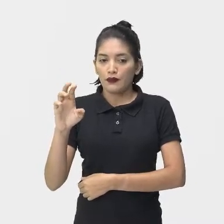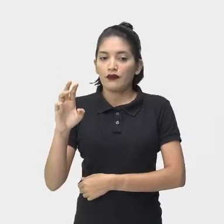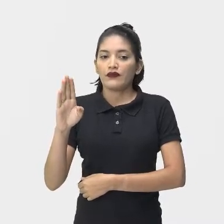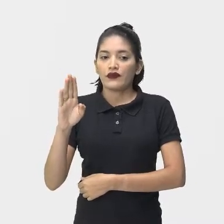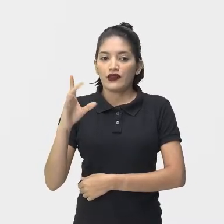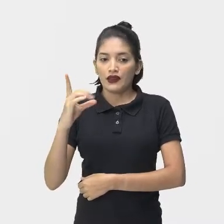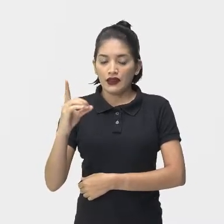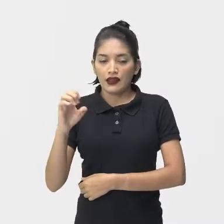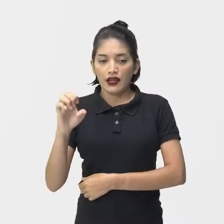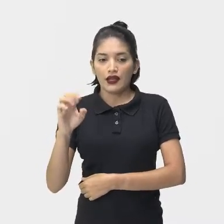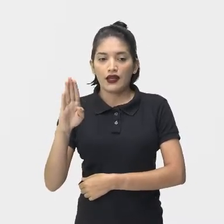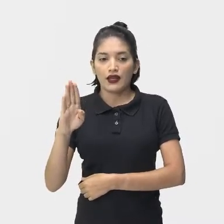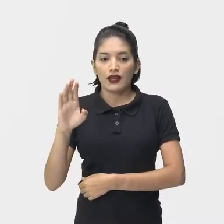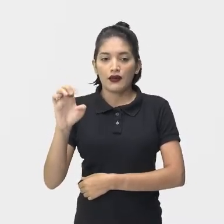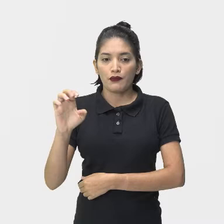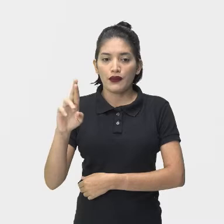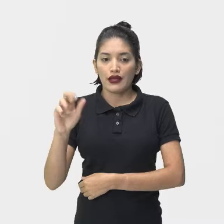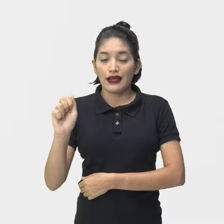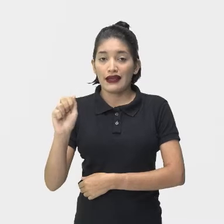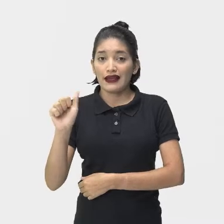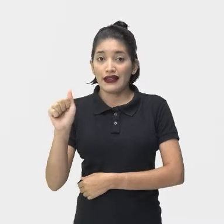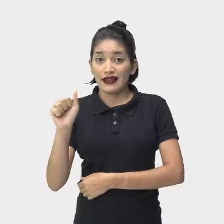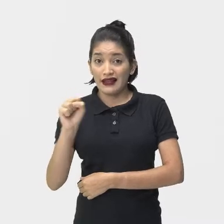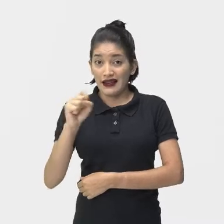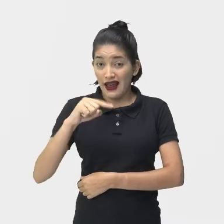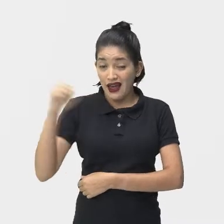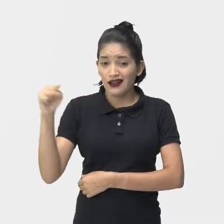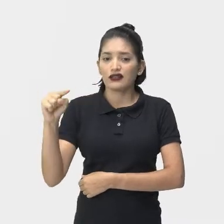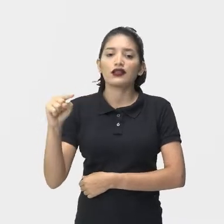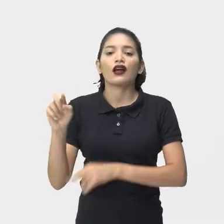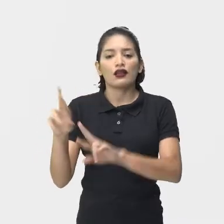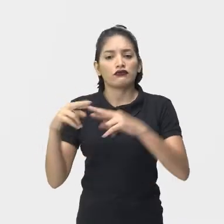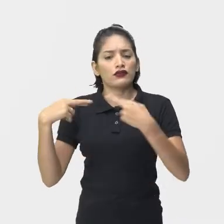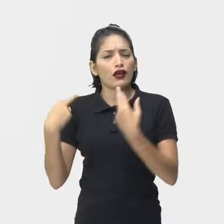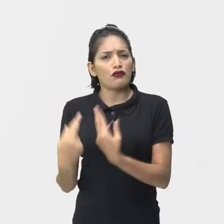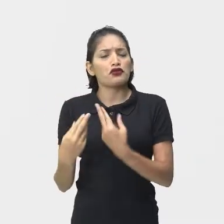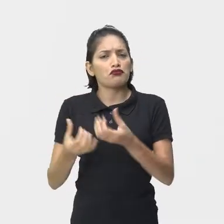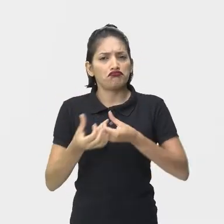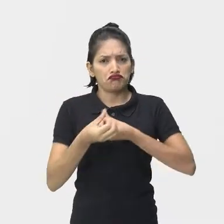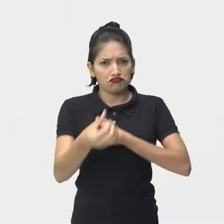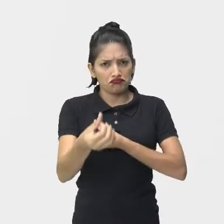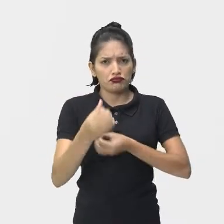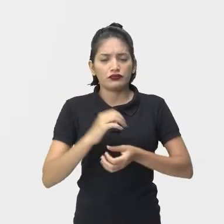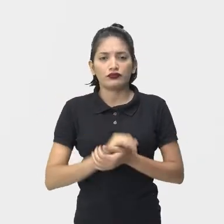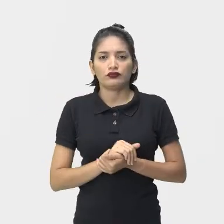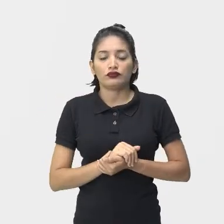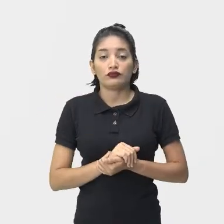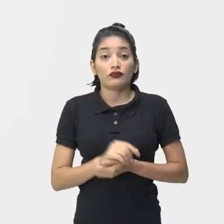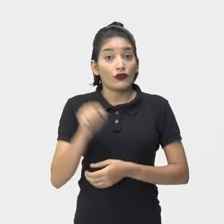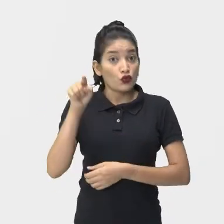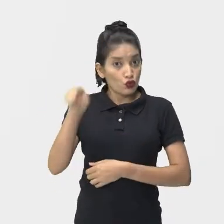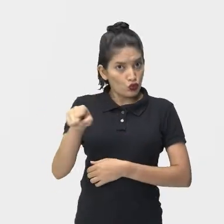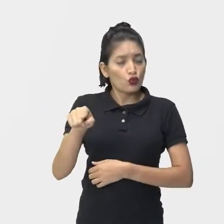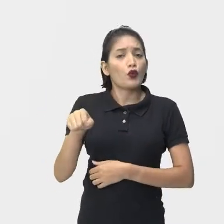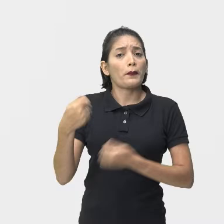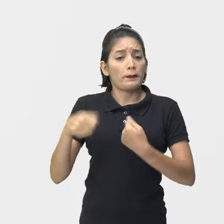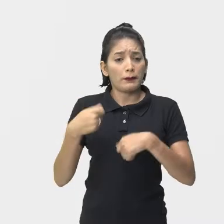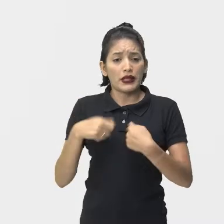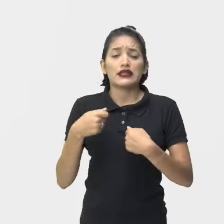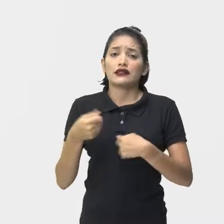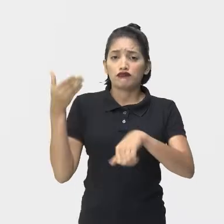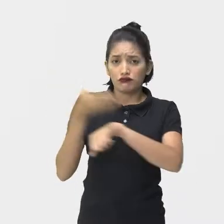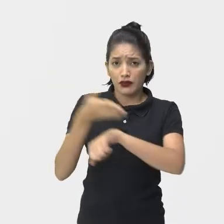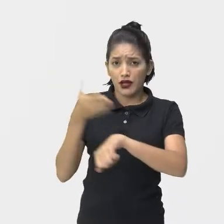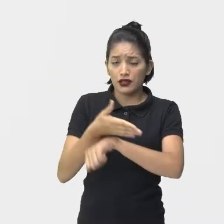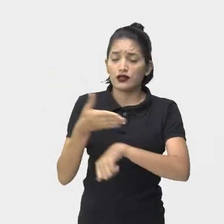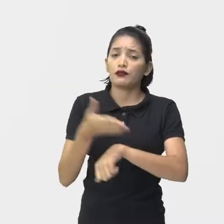não é isso? Participar hoje de la reunião semestral, né? Tu deverás participar